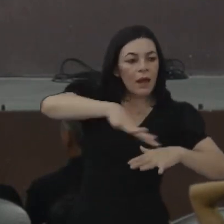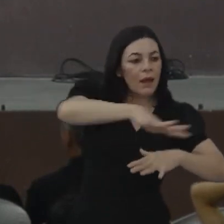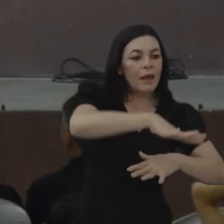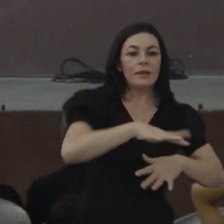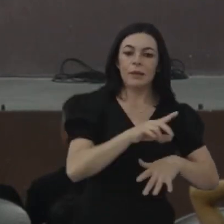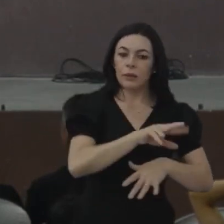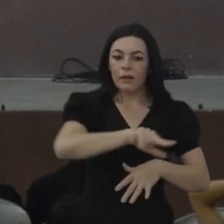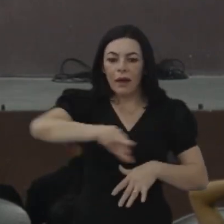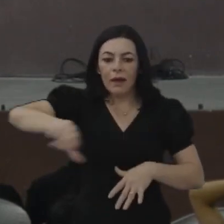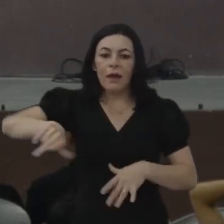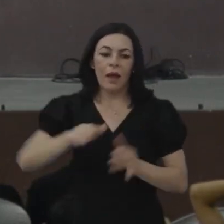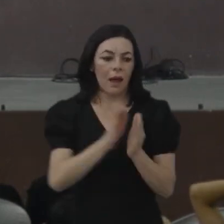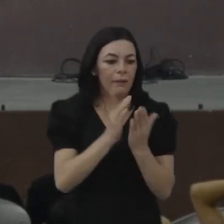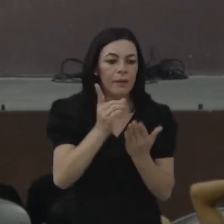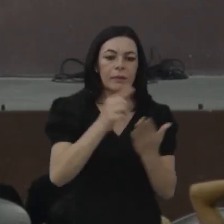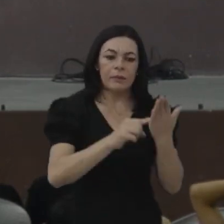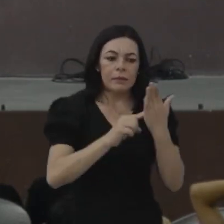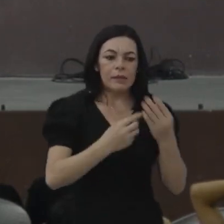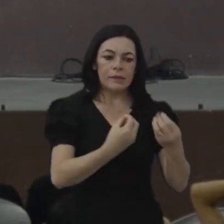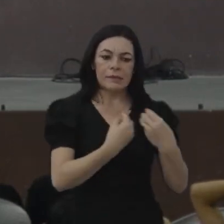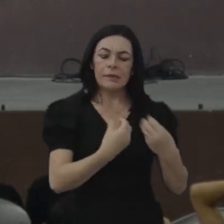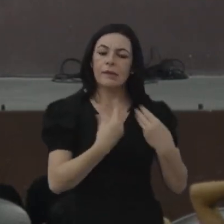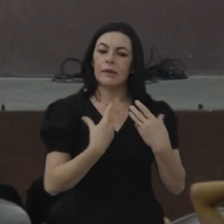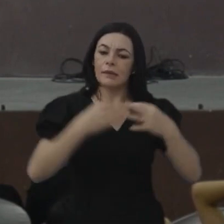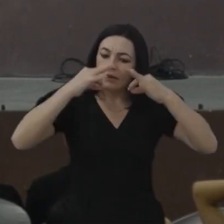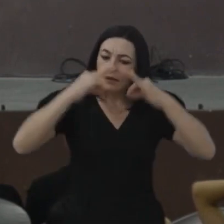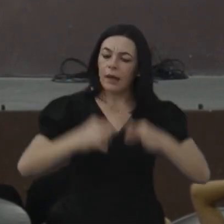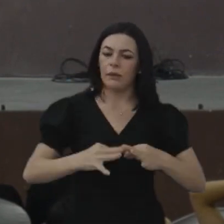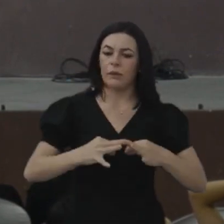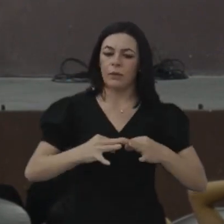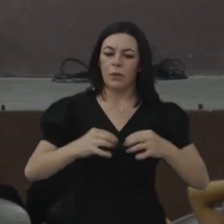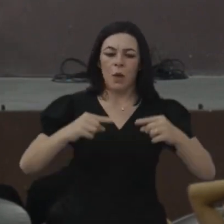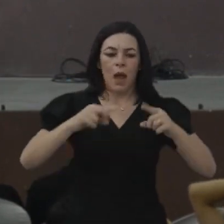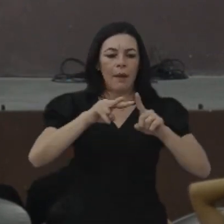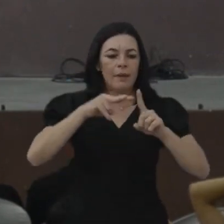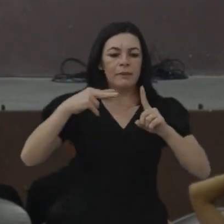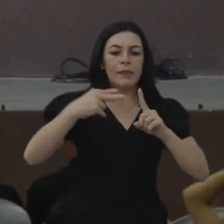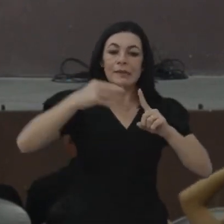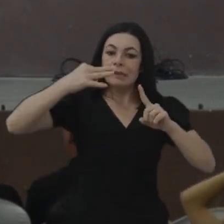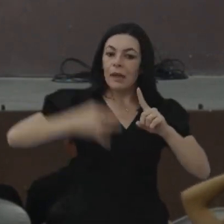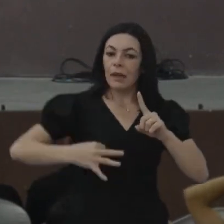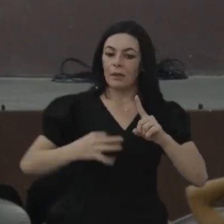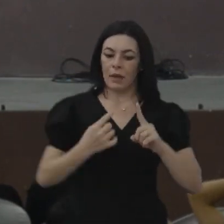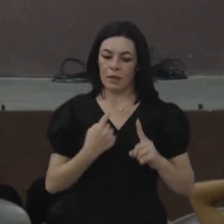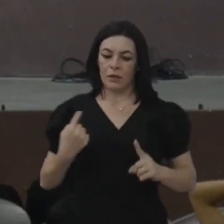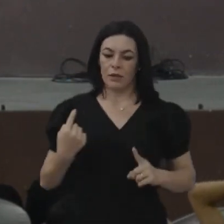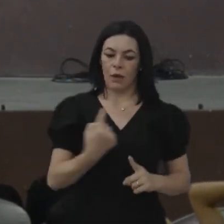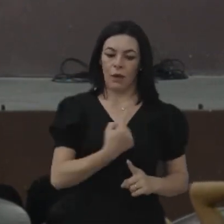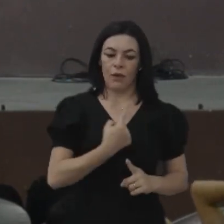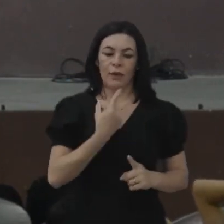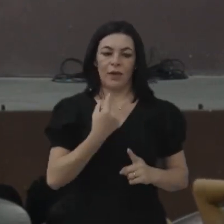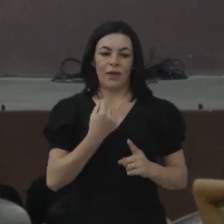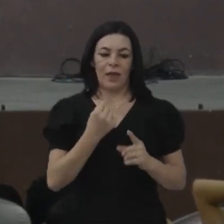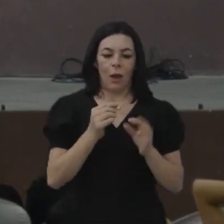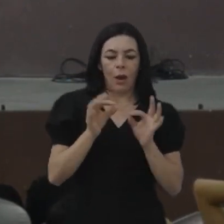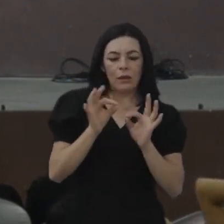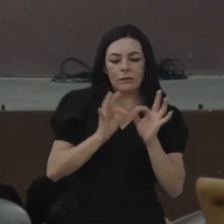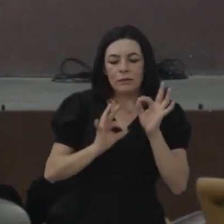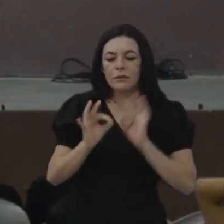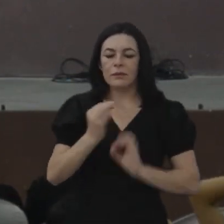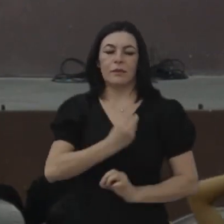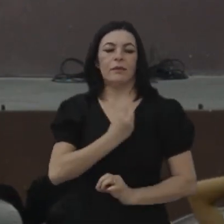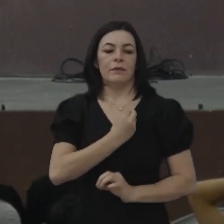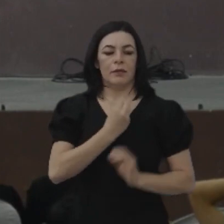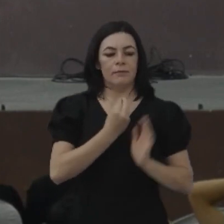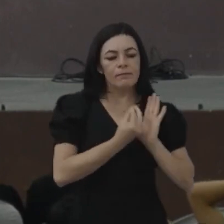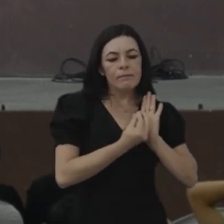A Bíblia nos dá a dimensão correta para temperarmos a nossa vida e assim mostrarmos para o